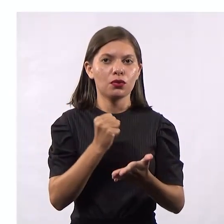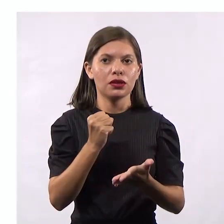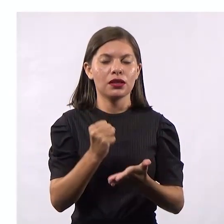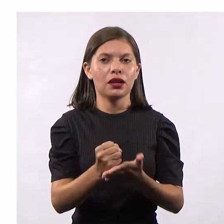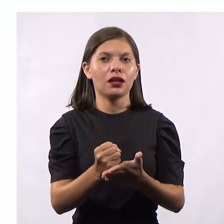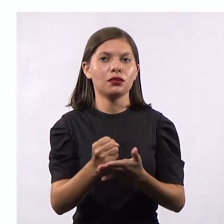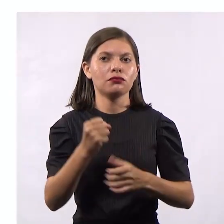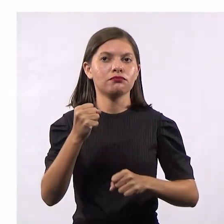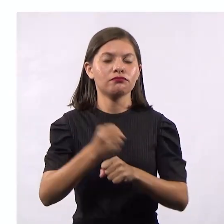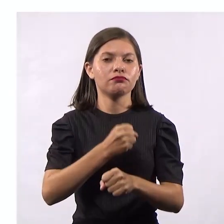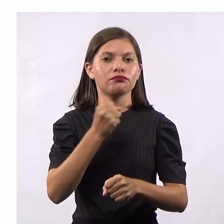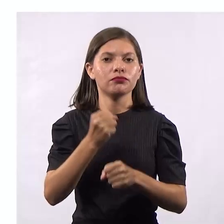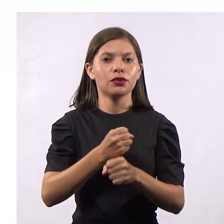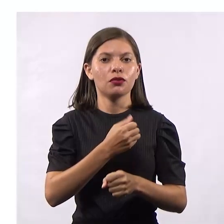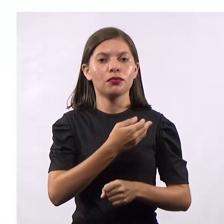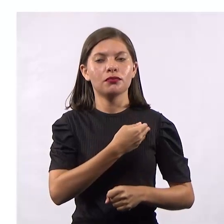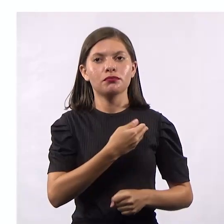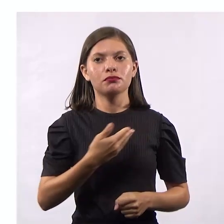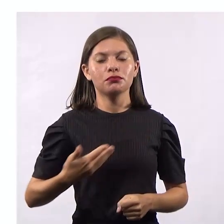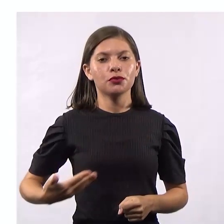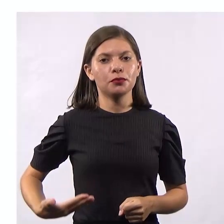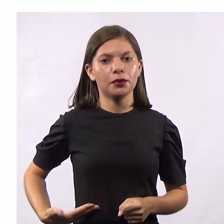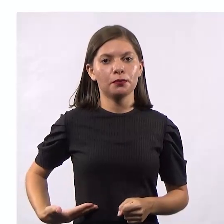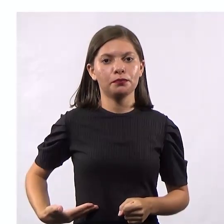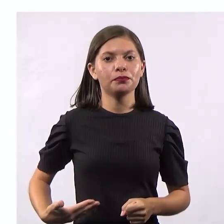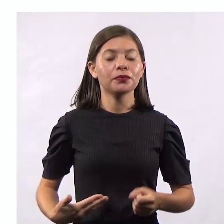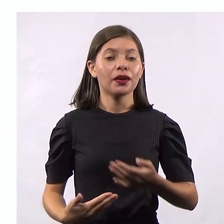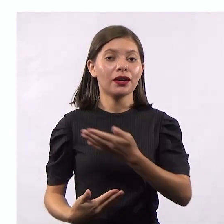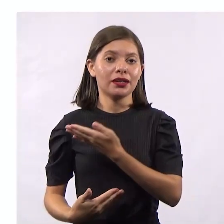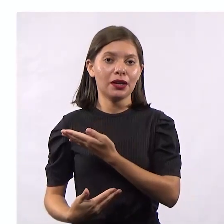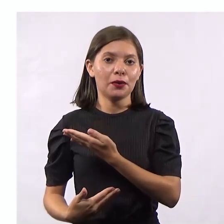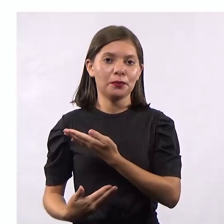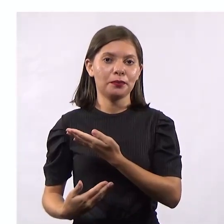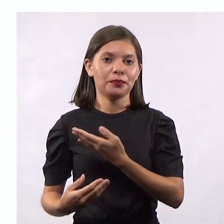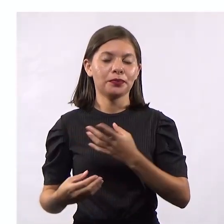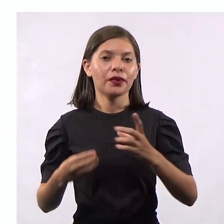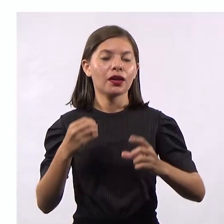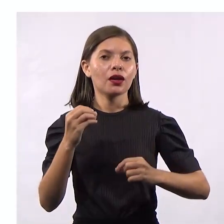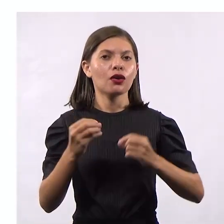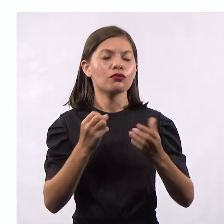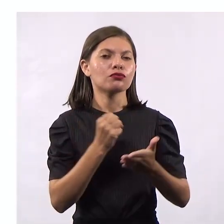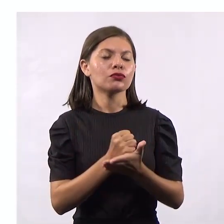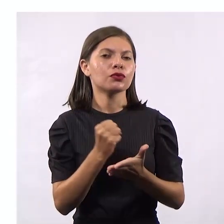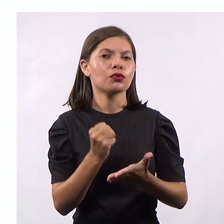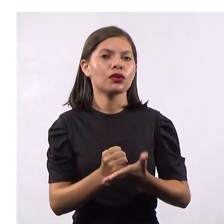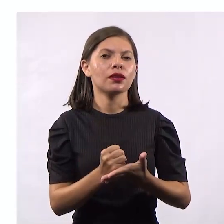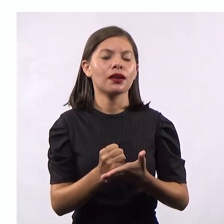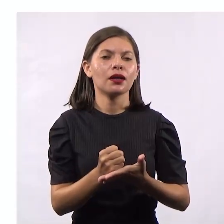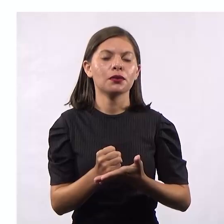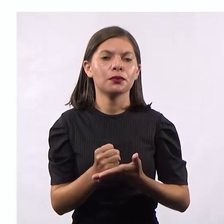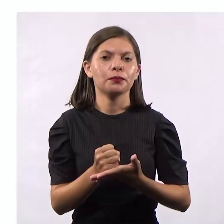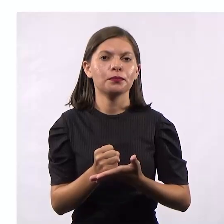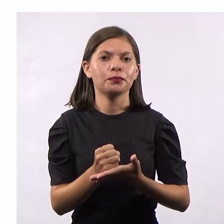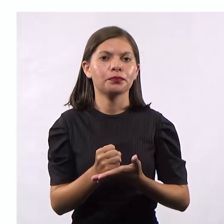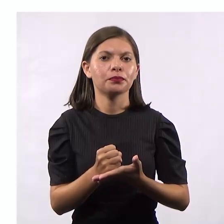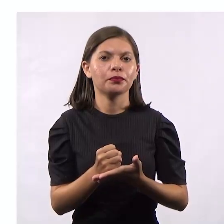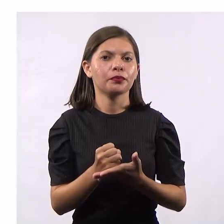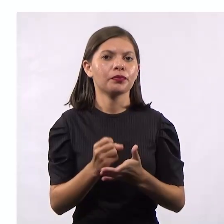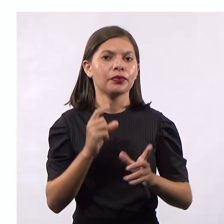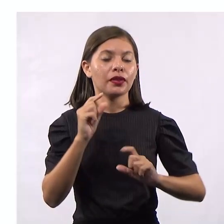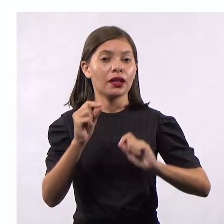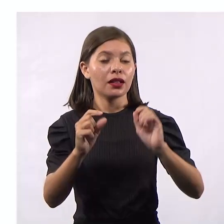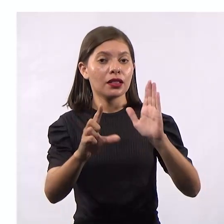contrato de concessão de obra pública. Aqui, gente, o contrato de concessão, ele tá